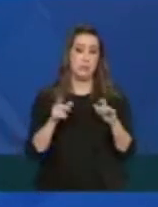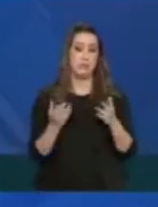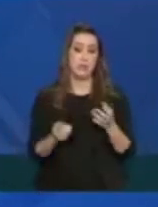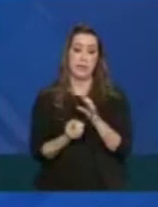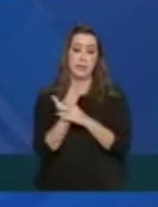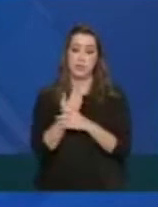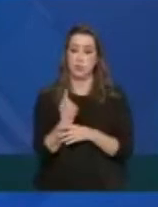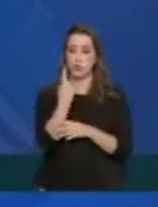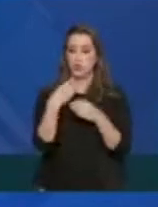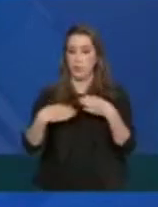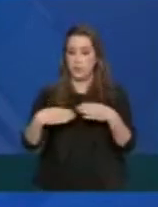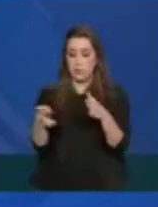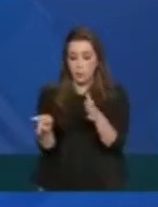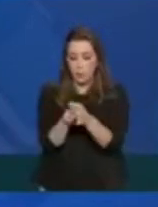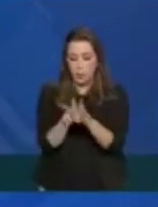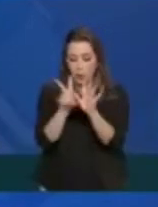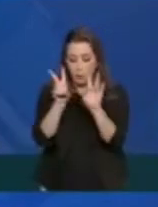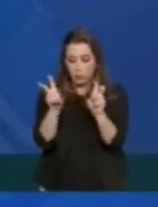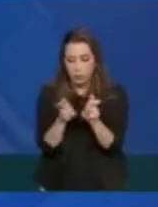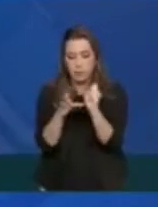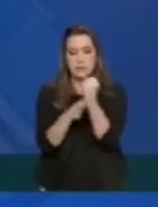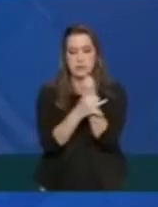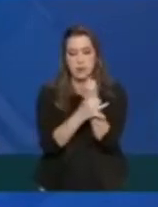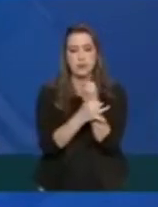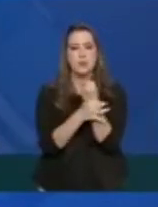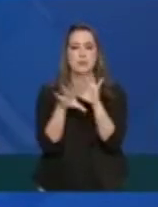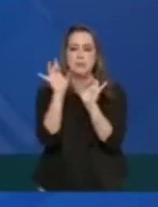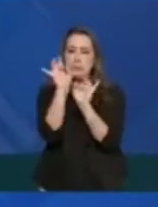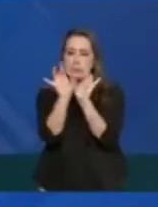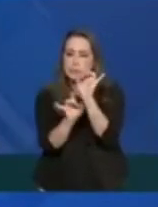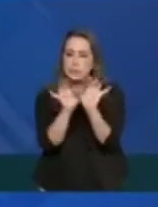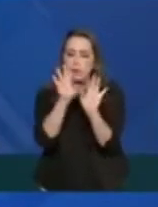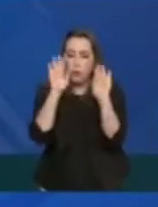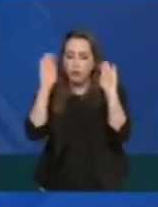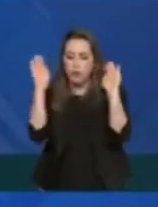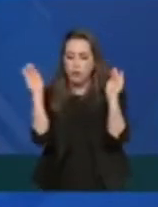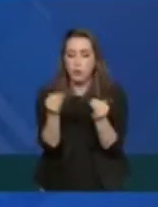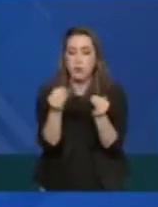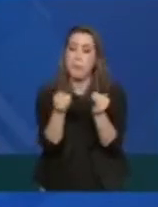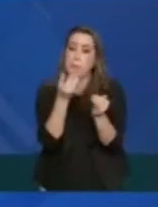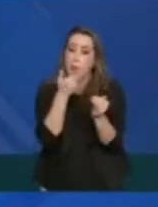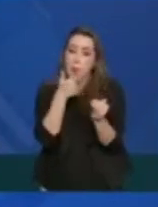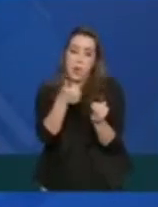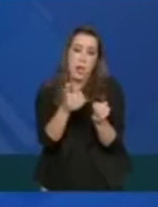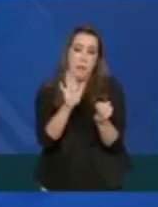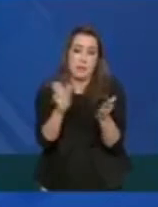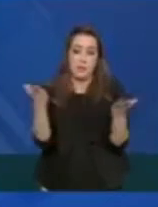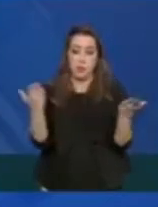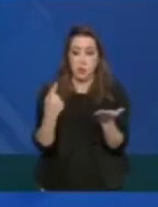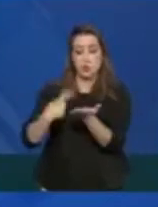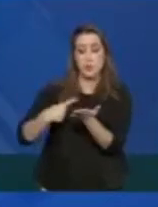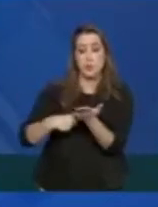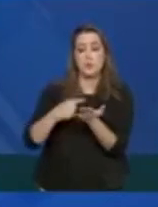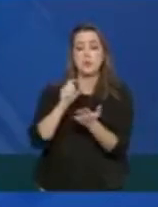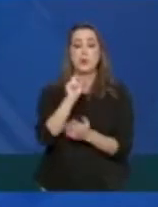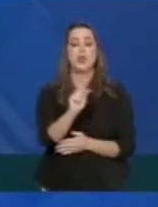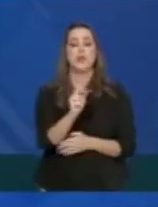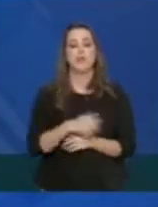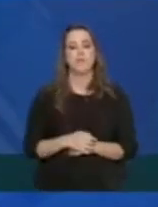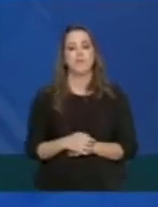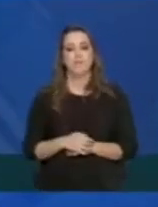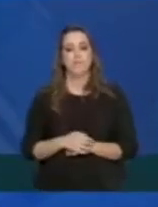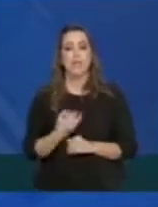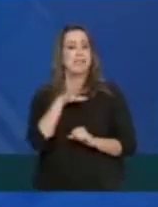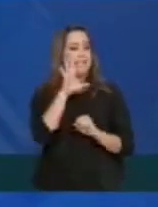criação do Ministério a gente consiga ter uma especialização da matéria e isso se reverta em benefícios. Mas o consenso tido hoje o mais importante é que a